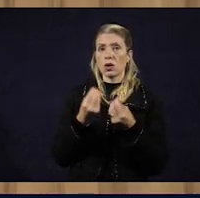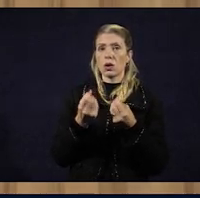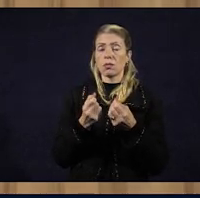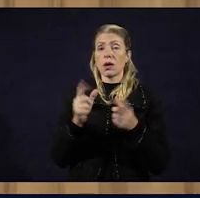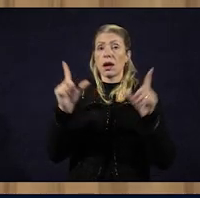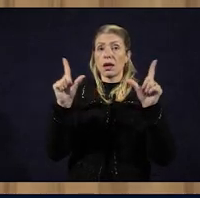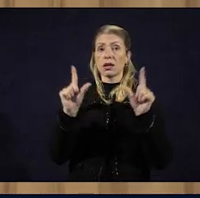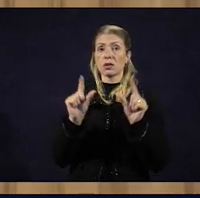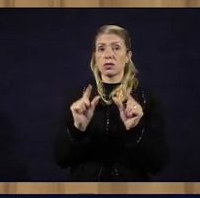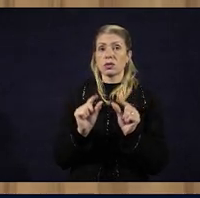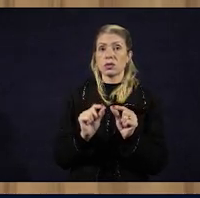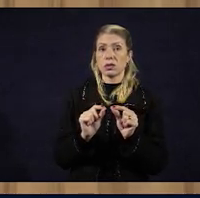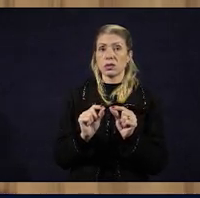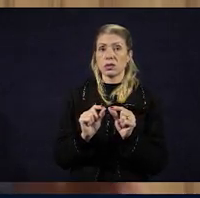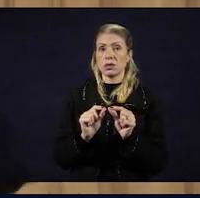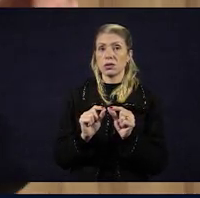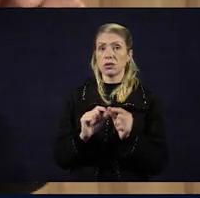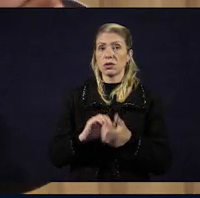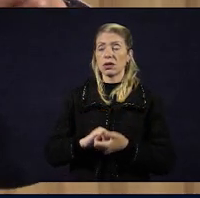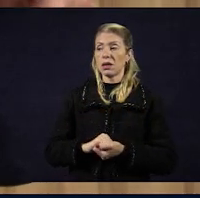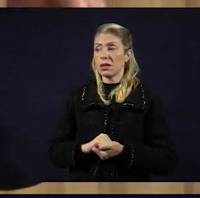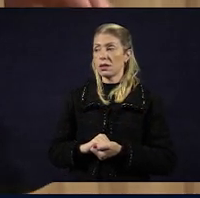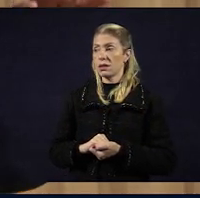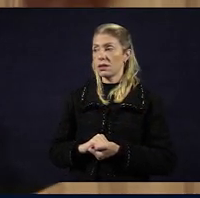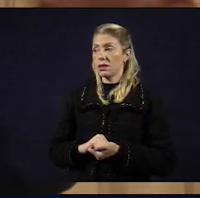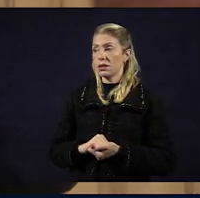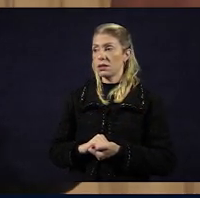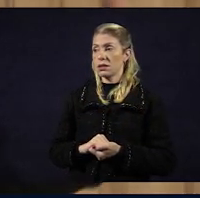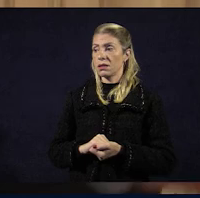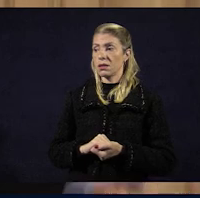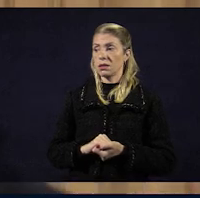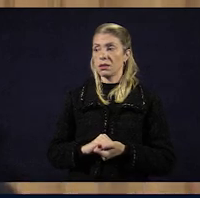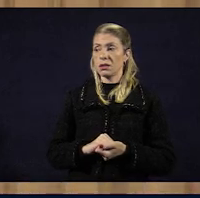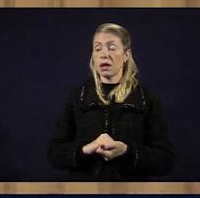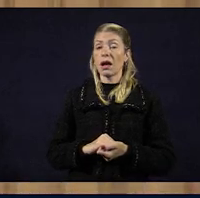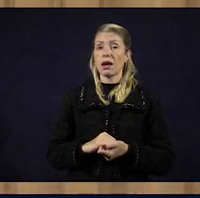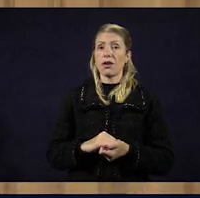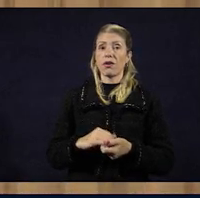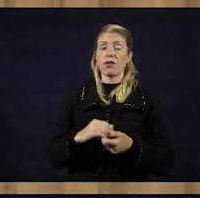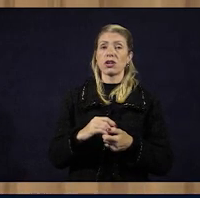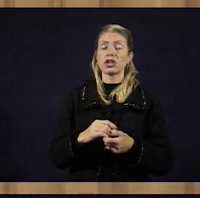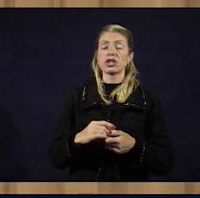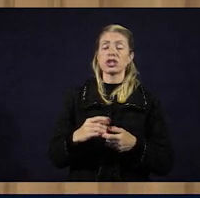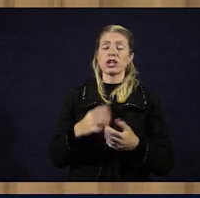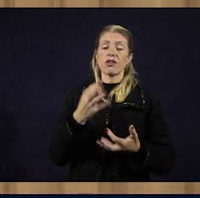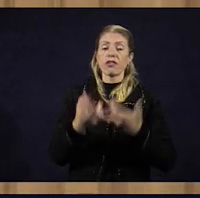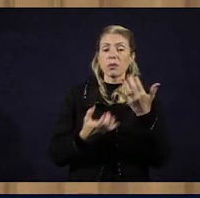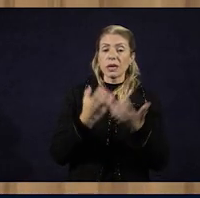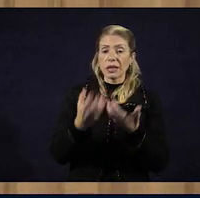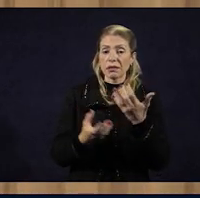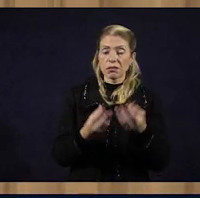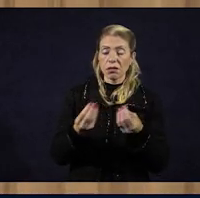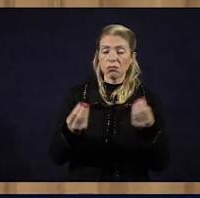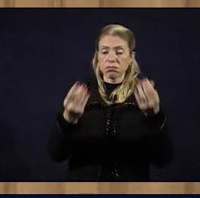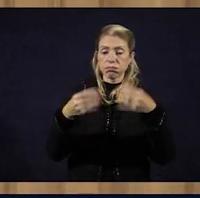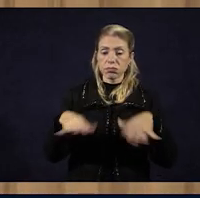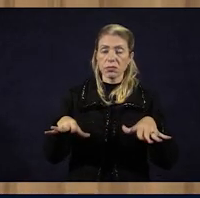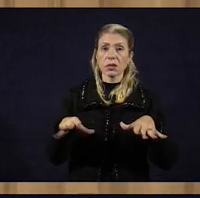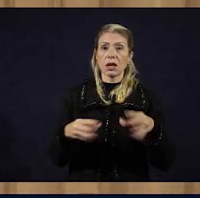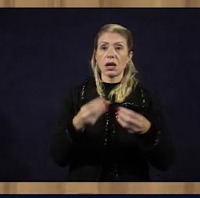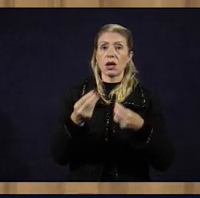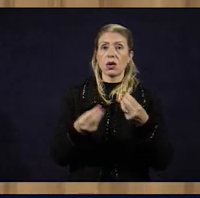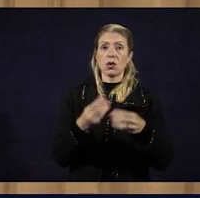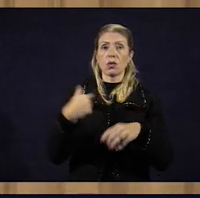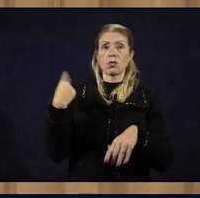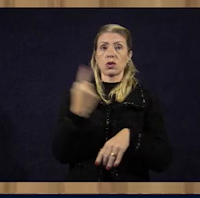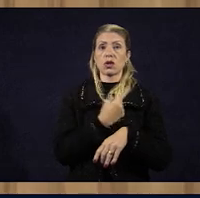é redução da implementação né mas adicionalmente nesse mesmo caminho nós fizemos um acordo com a com a